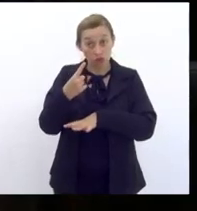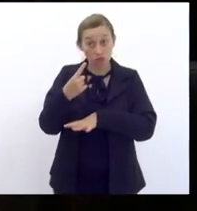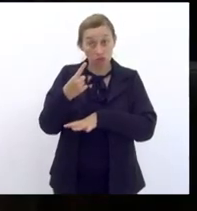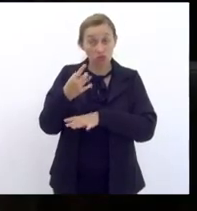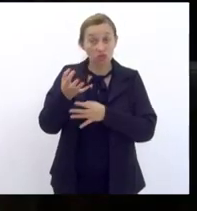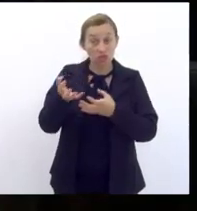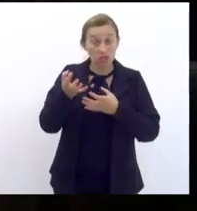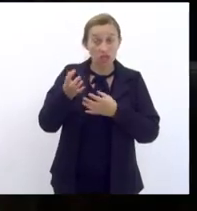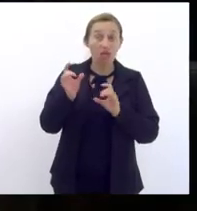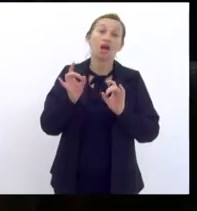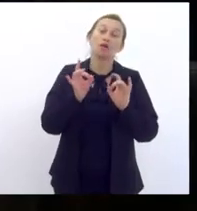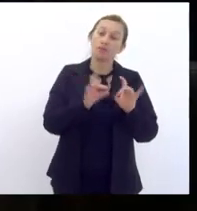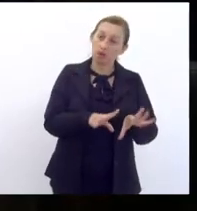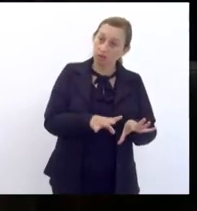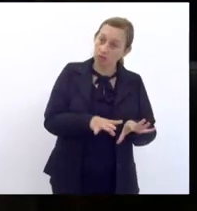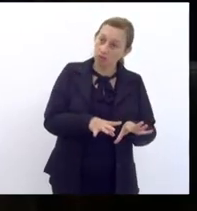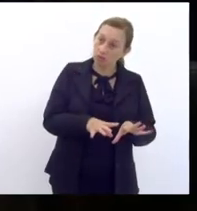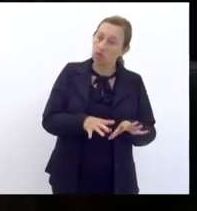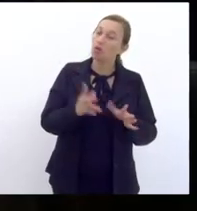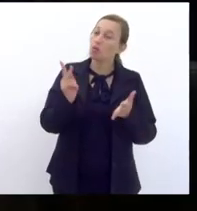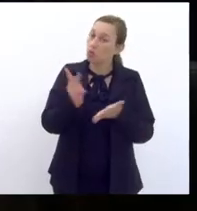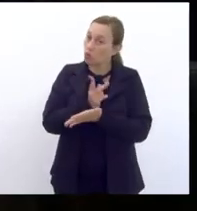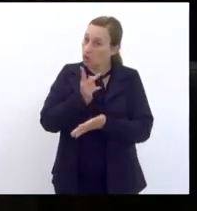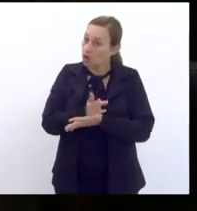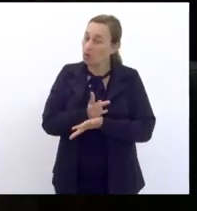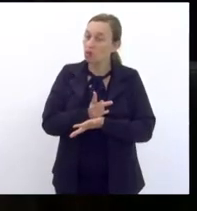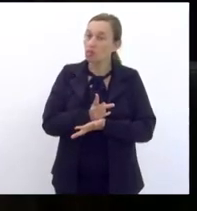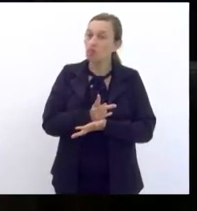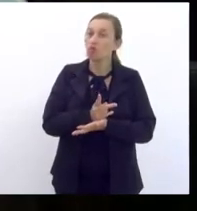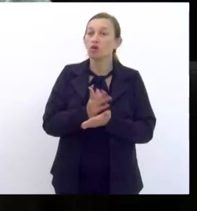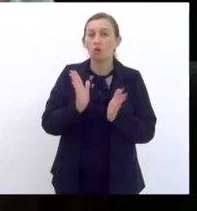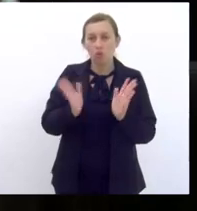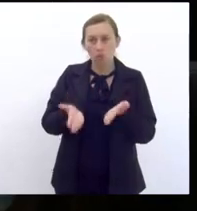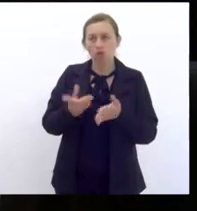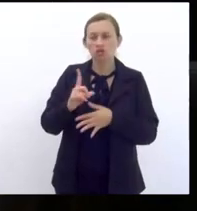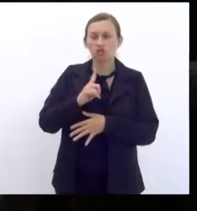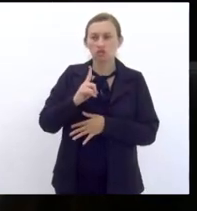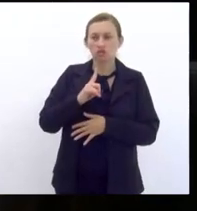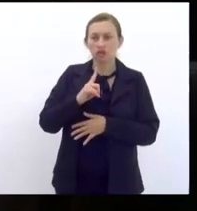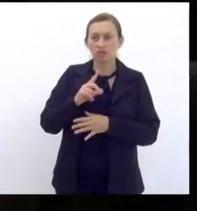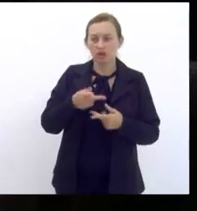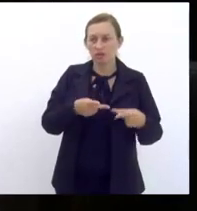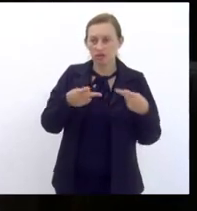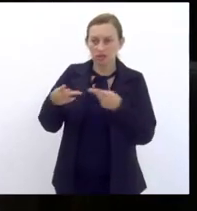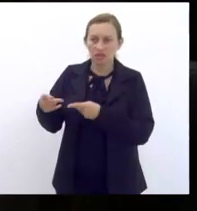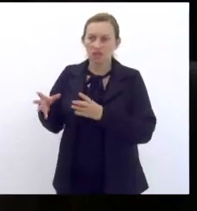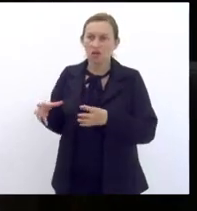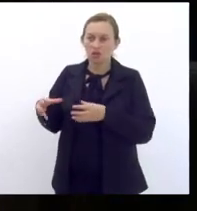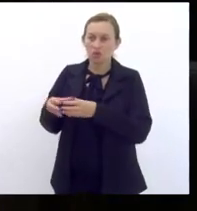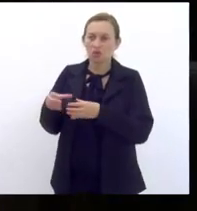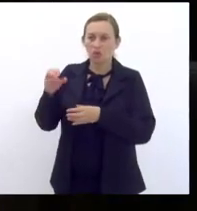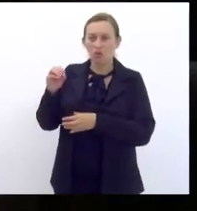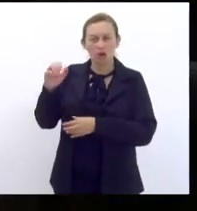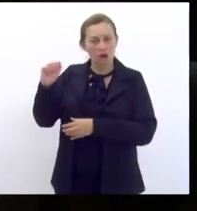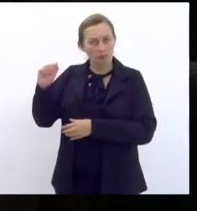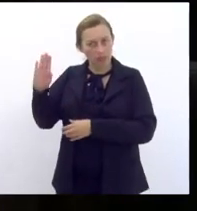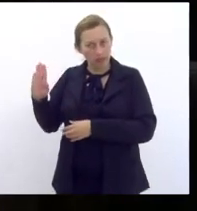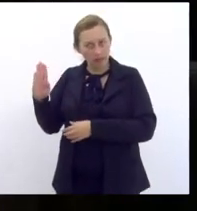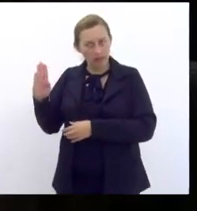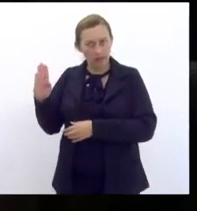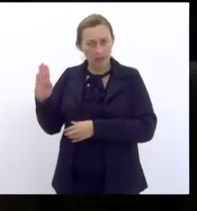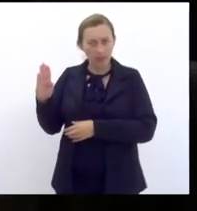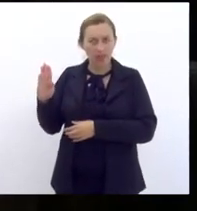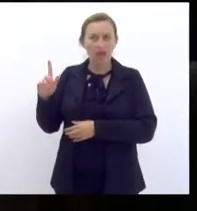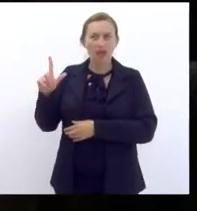um abandono uma irresponsabilidade hoje nós tivemos a visita da Comissão da OAB da da